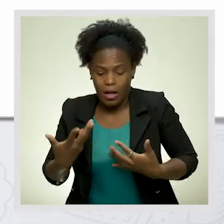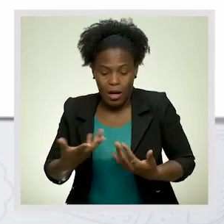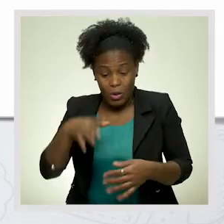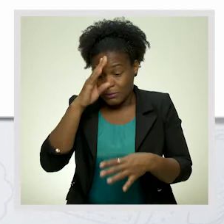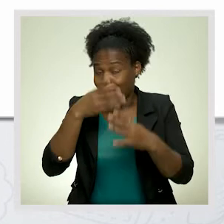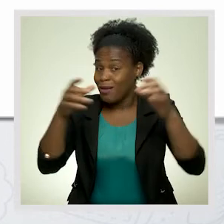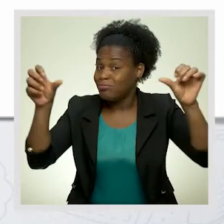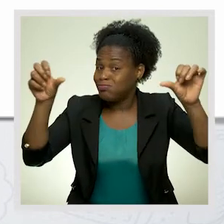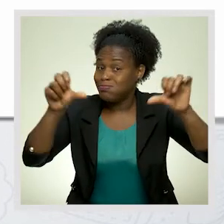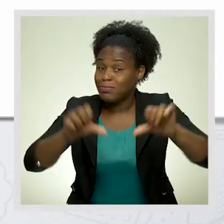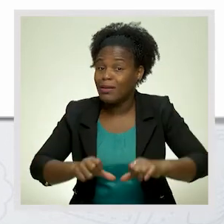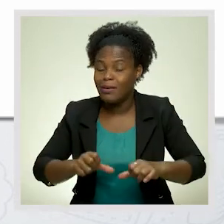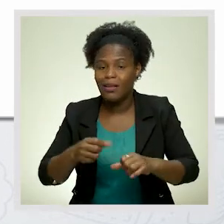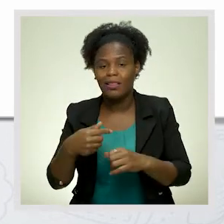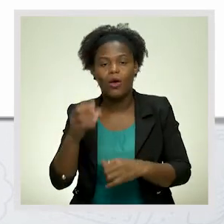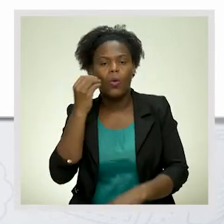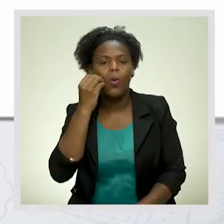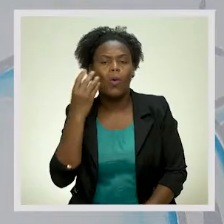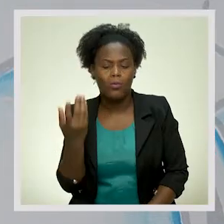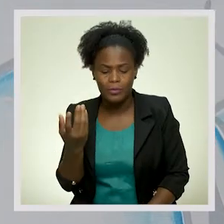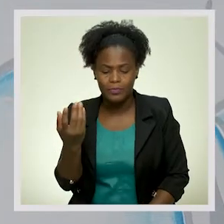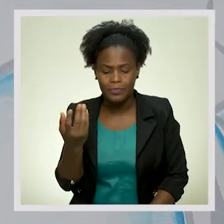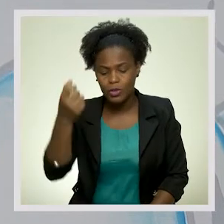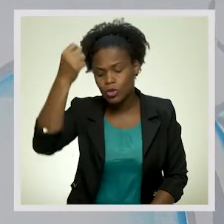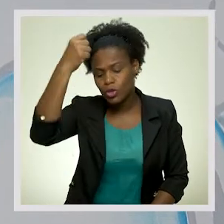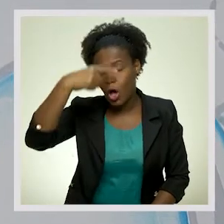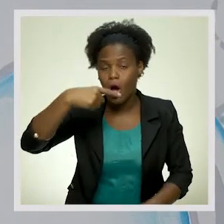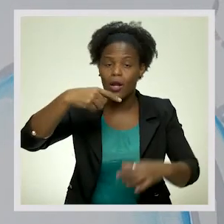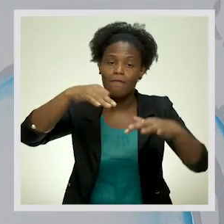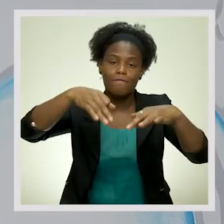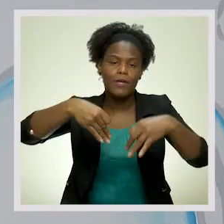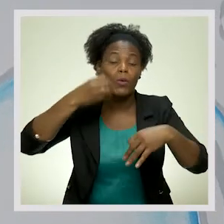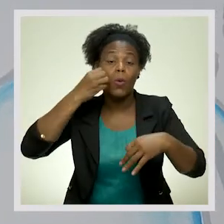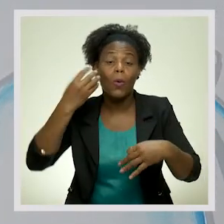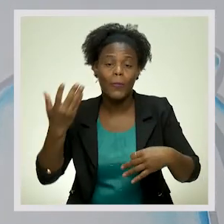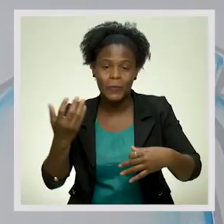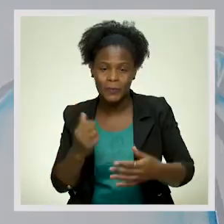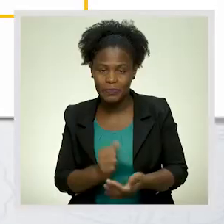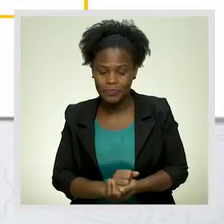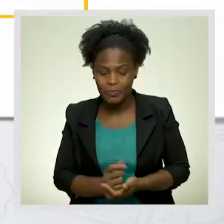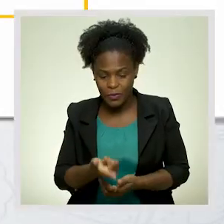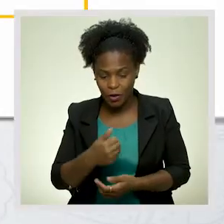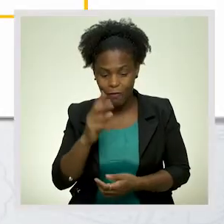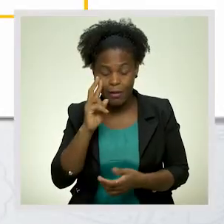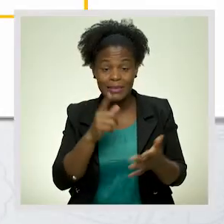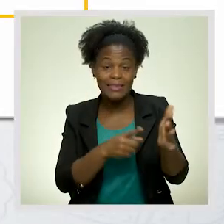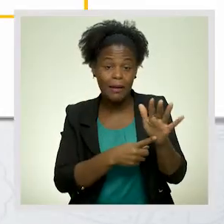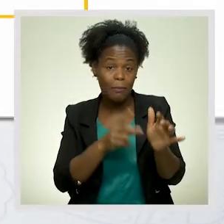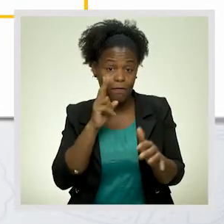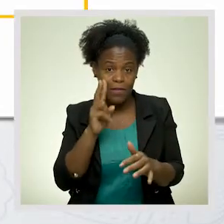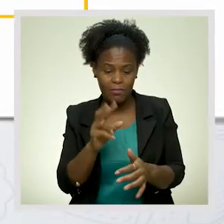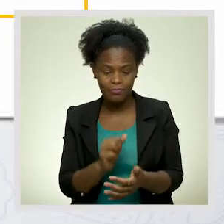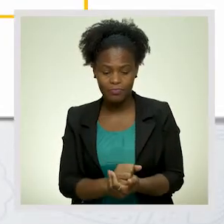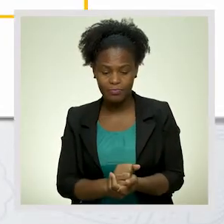o como é que a história termina. E vamos ver um exemplo. Subiu